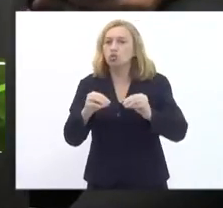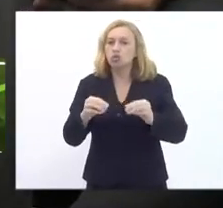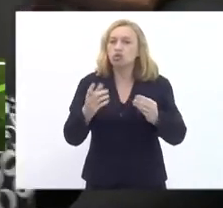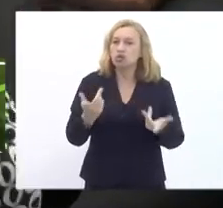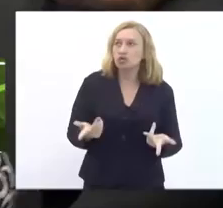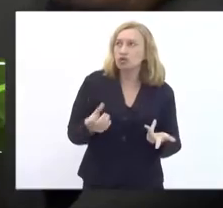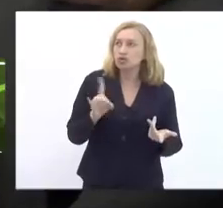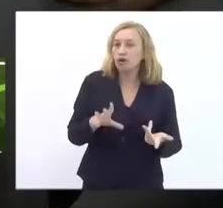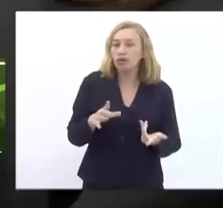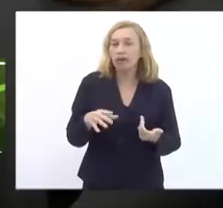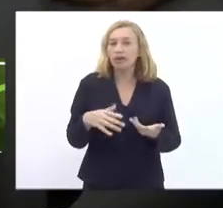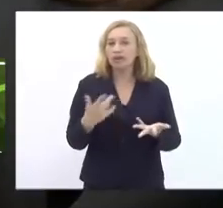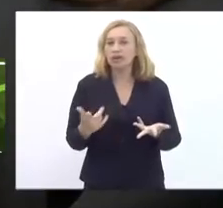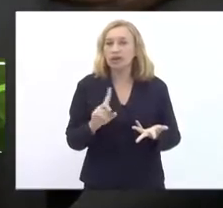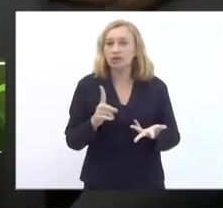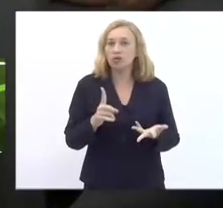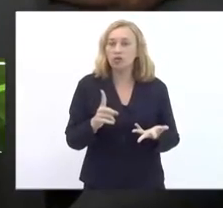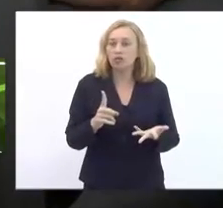nessa esparrela